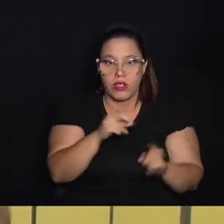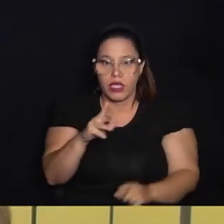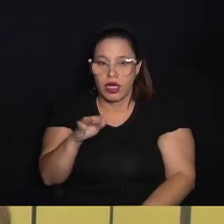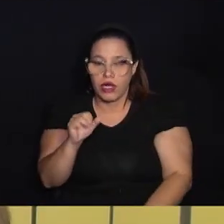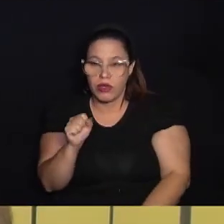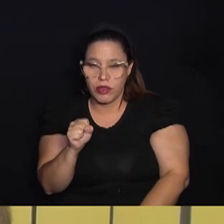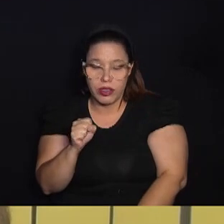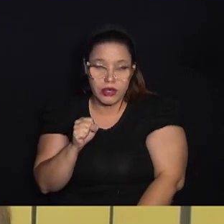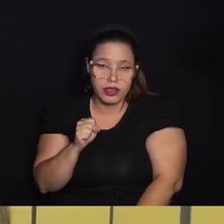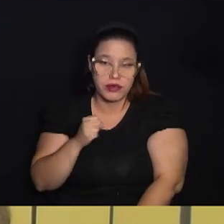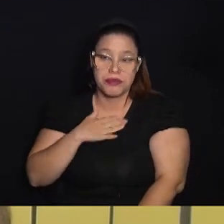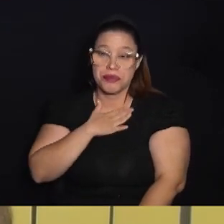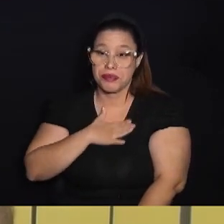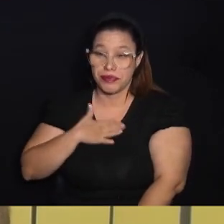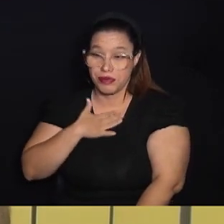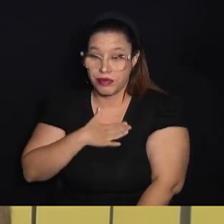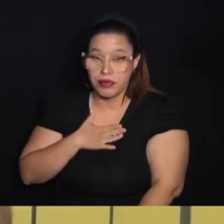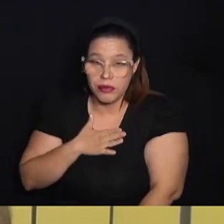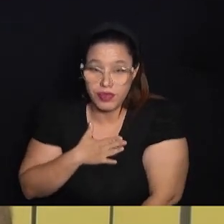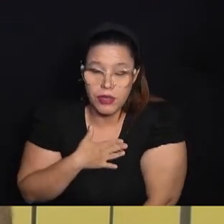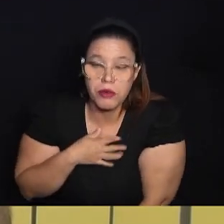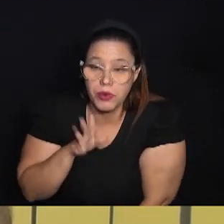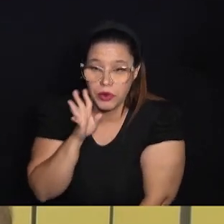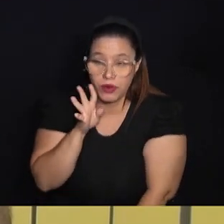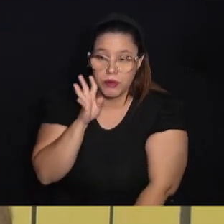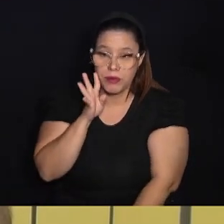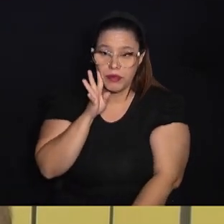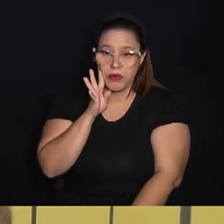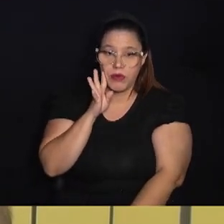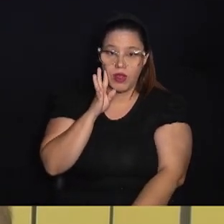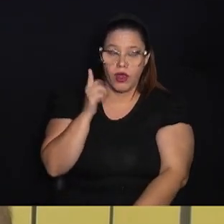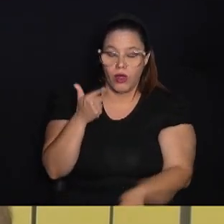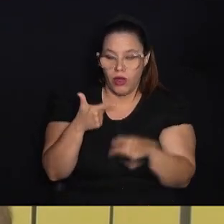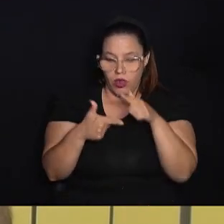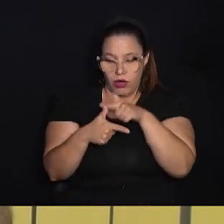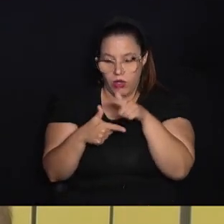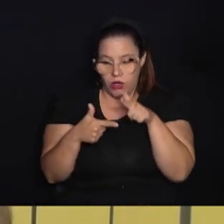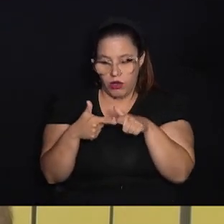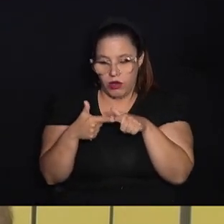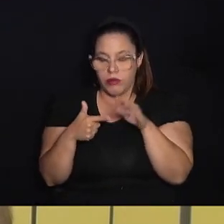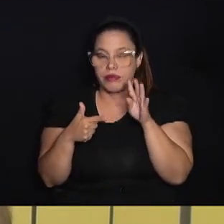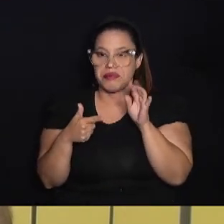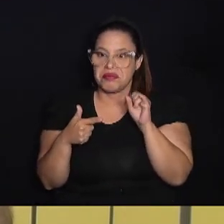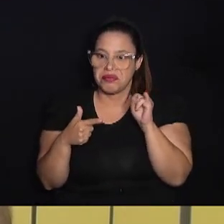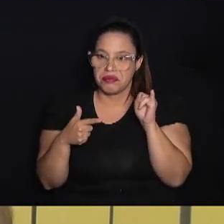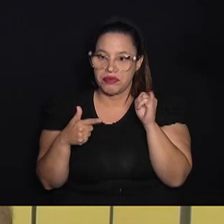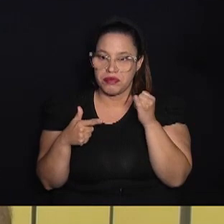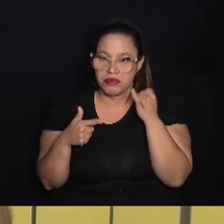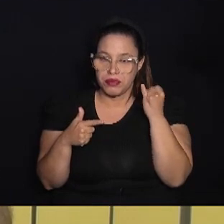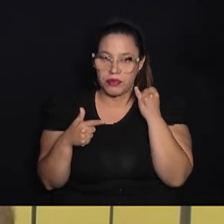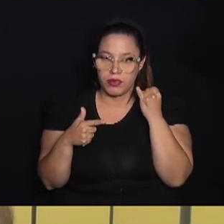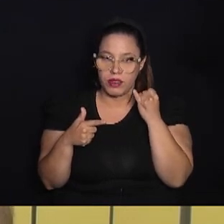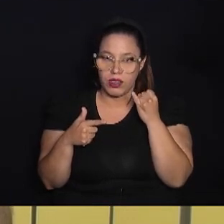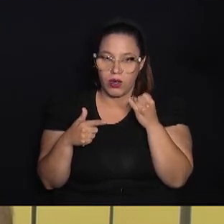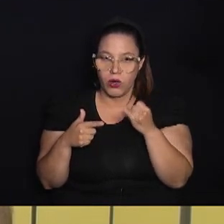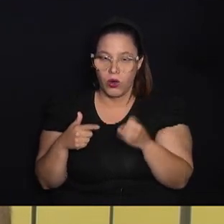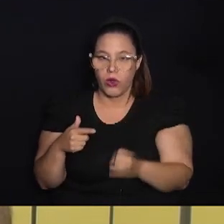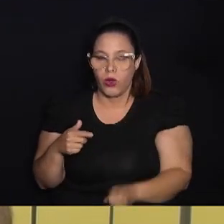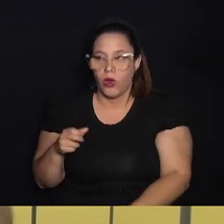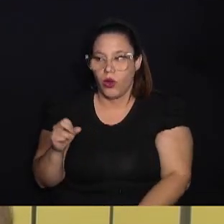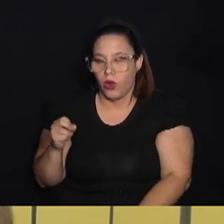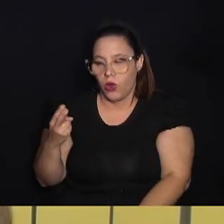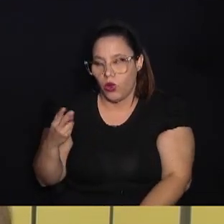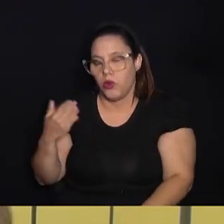da saudade mas é muito legal e eu acho que tem dois aspectos muito interessantes um é o deslocamento a pé ou de